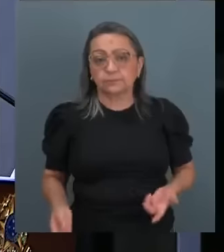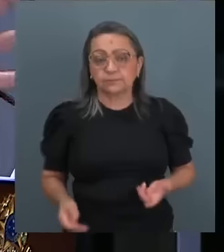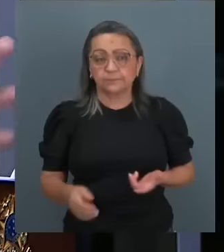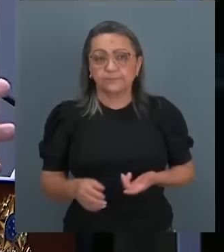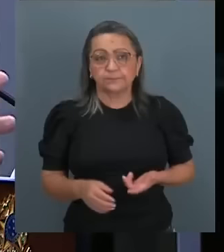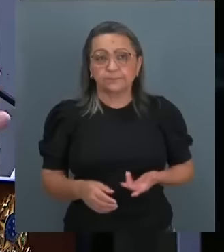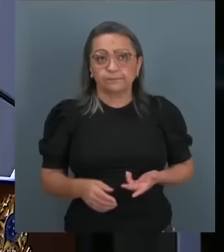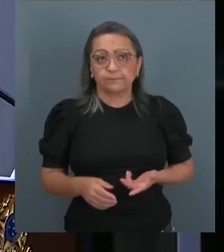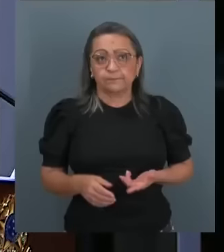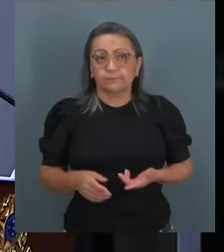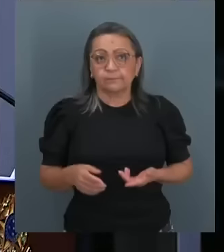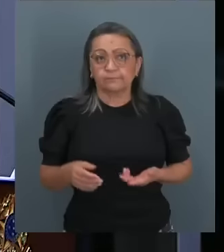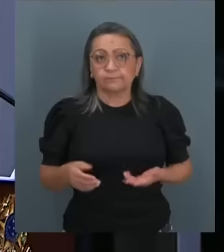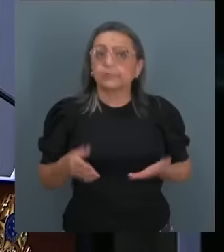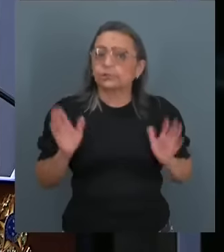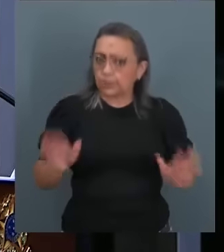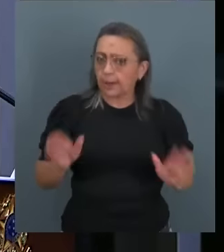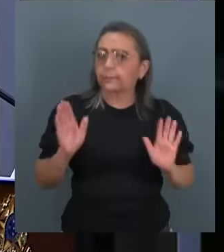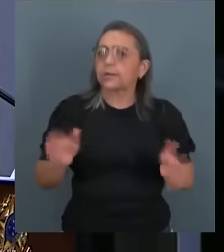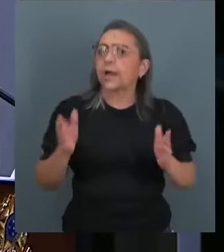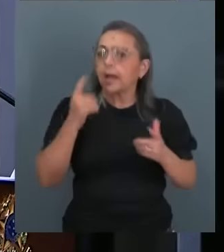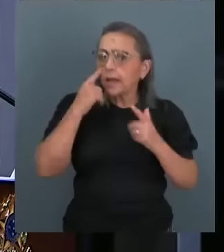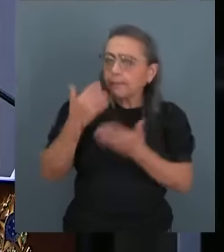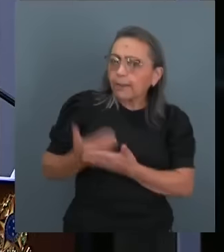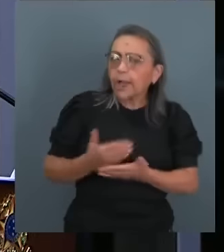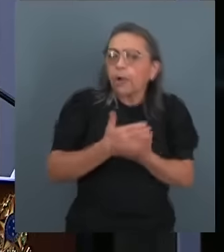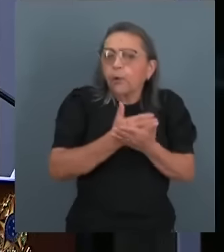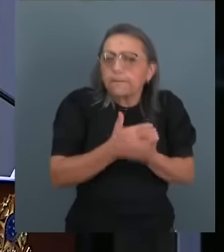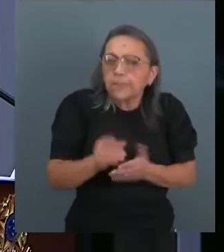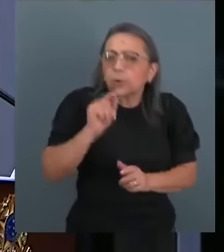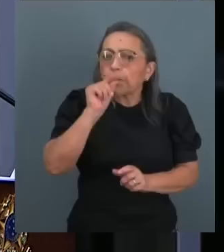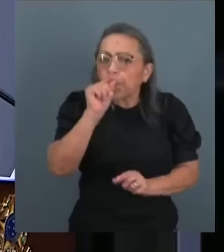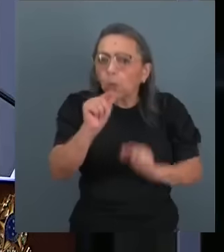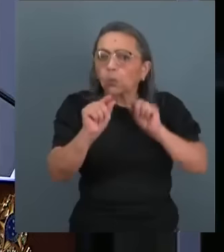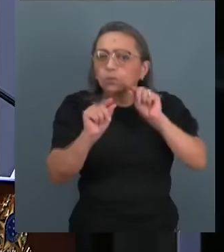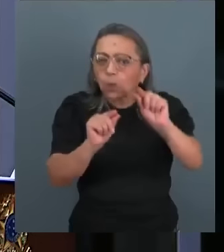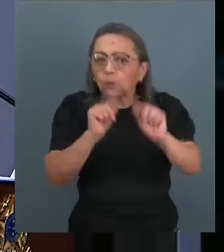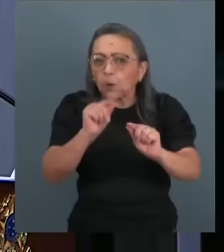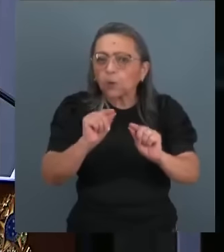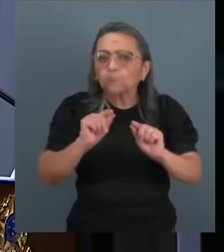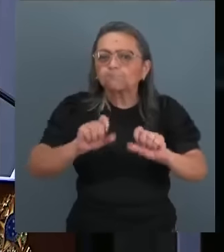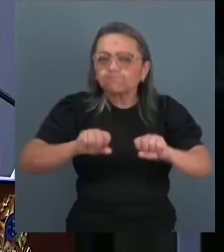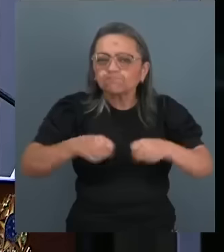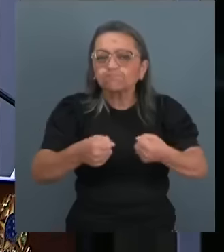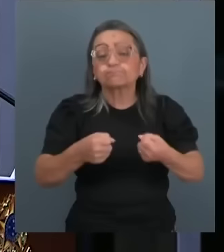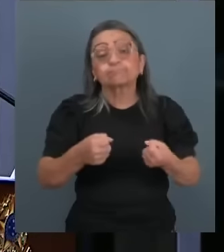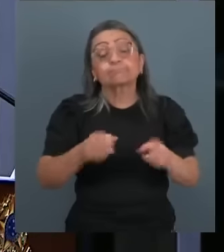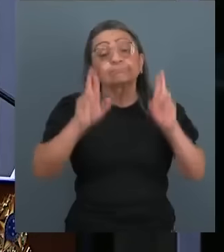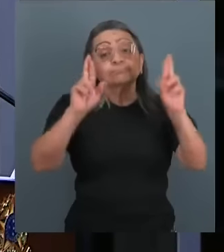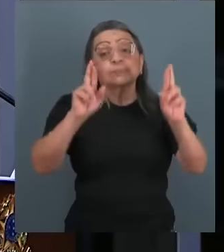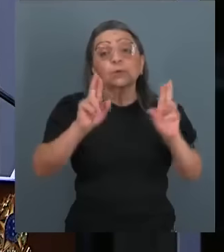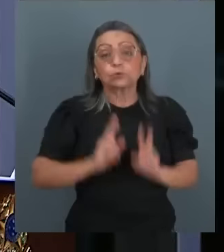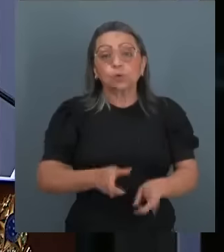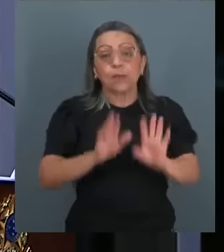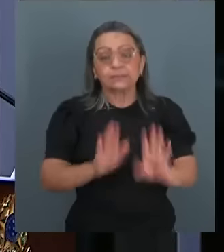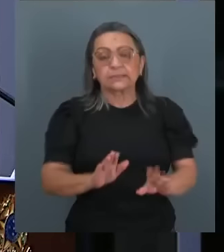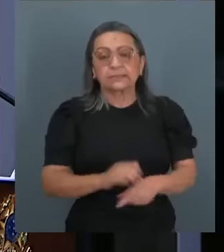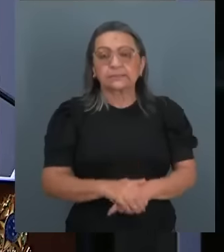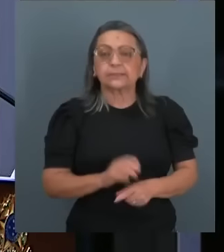E começa a dar sinais, o Senado, graças a Deus, que se mantém assim, de que